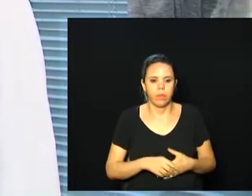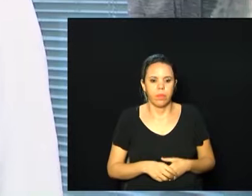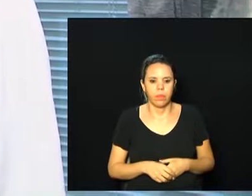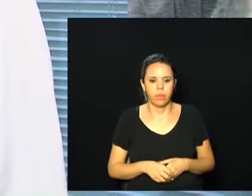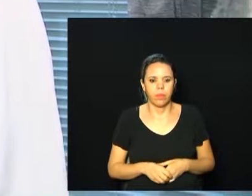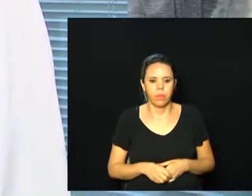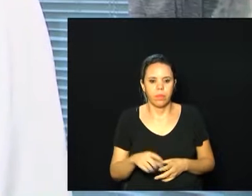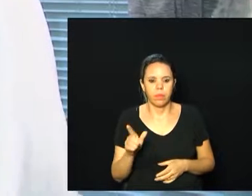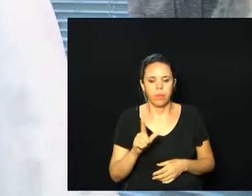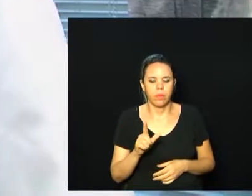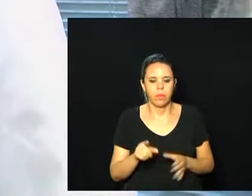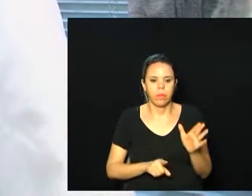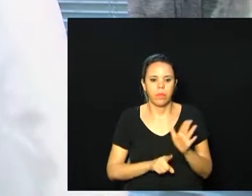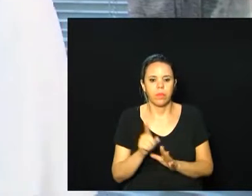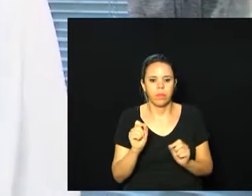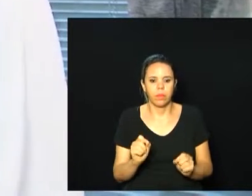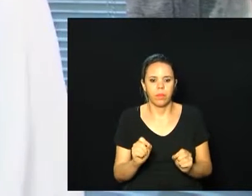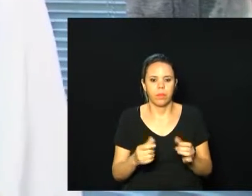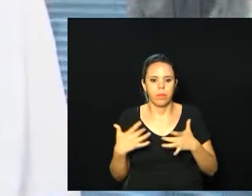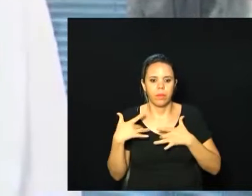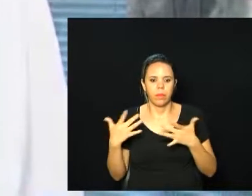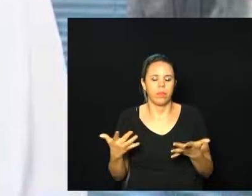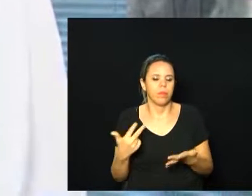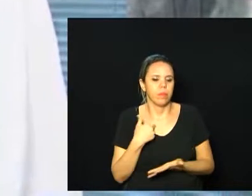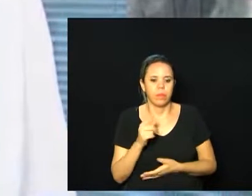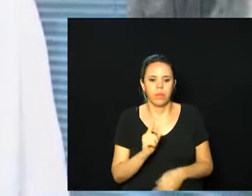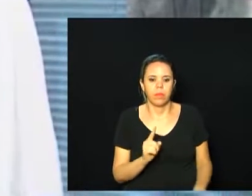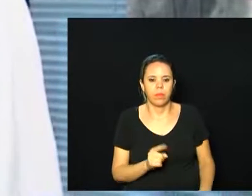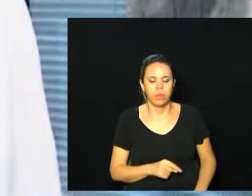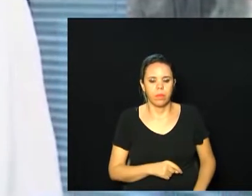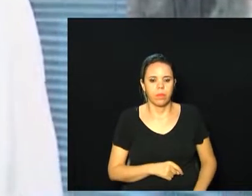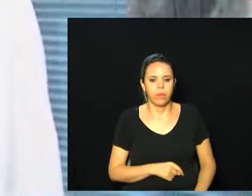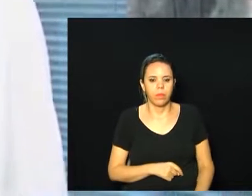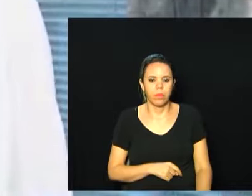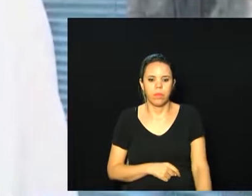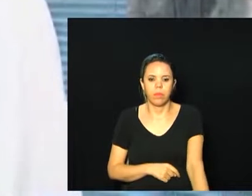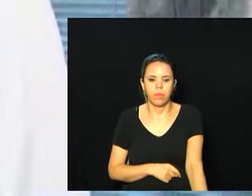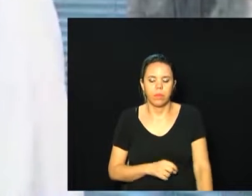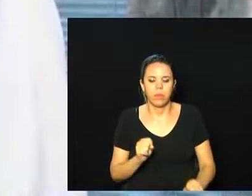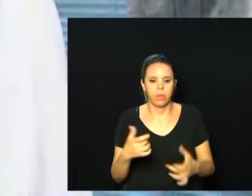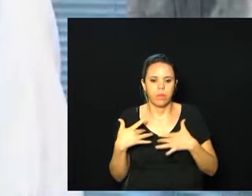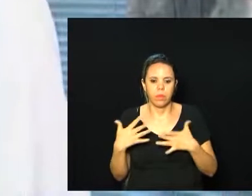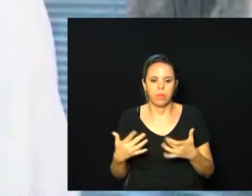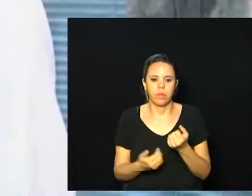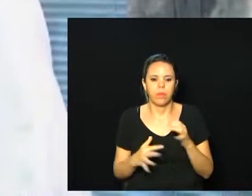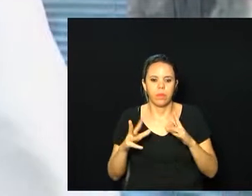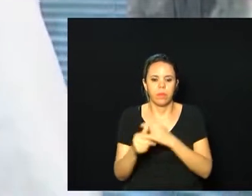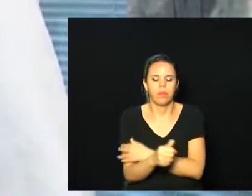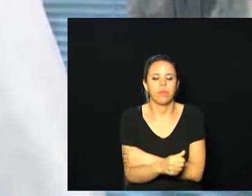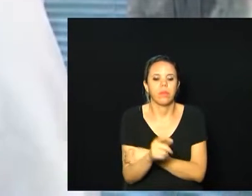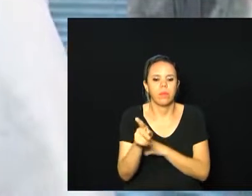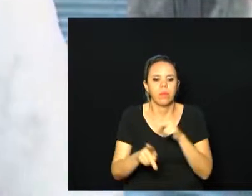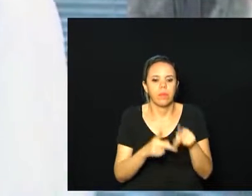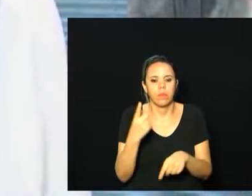feita, obviamente, quem pode doar sangue, quem não pode? Legal. Pode doar sangue todos os indivíduos